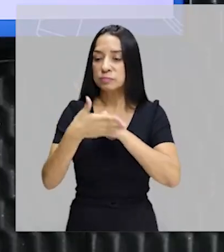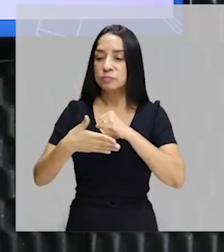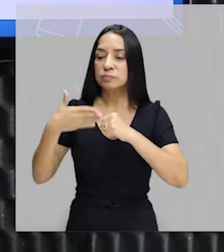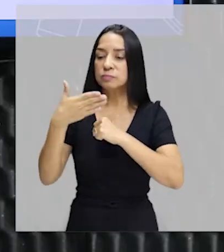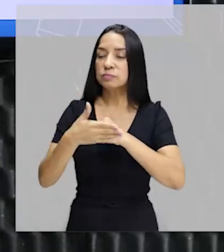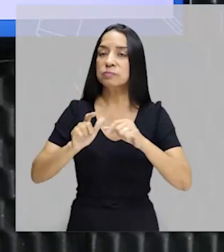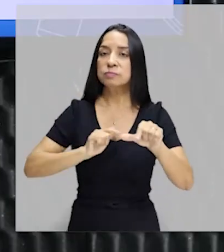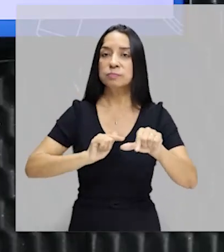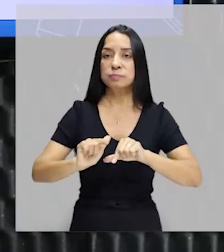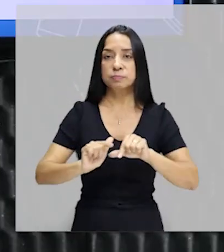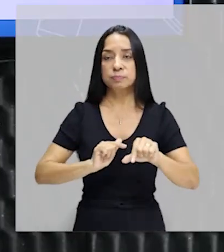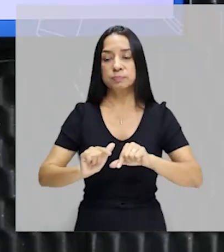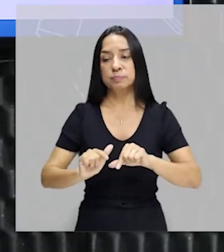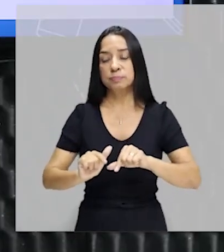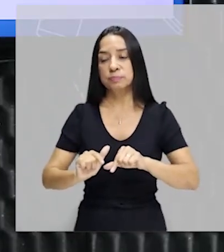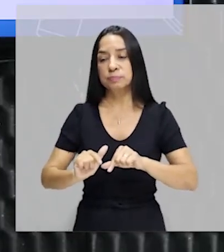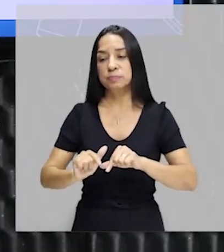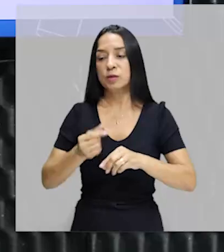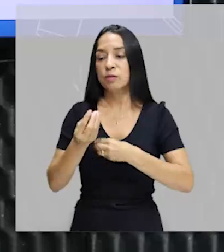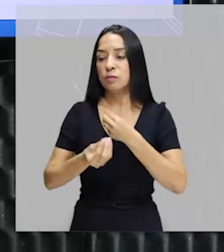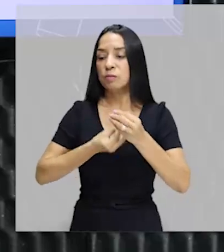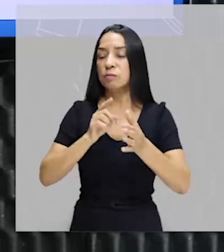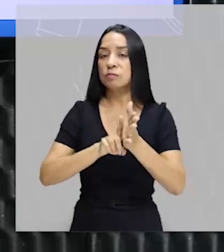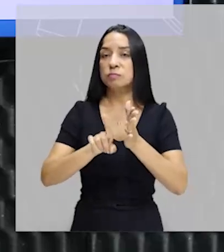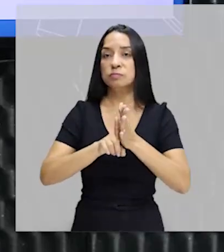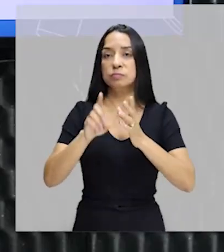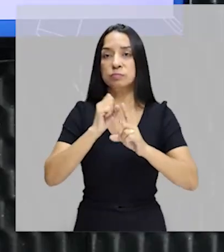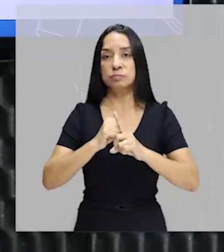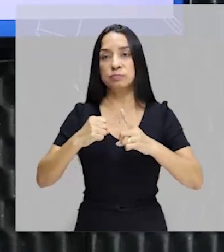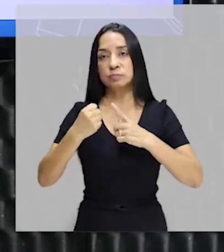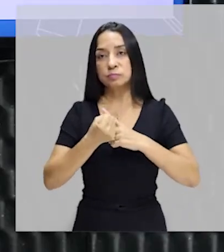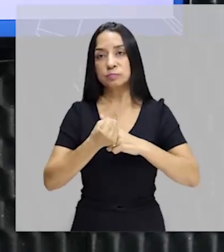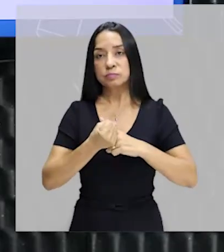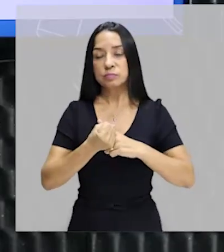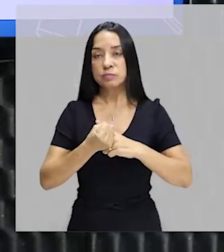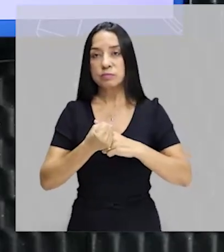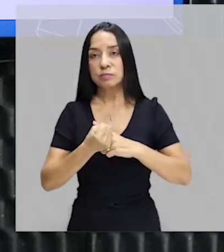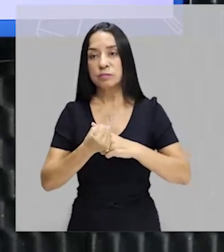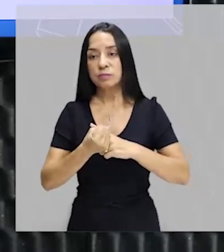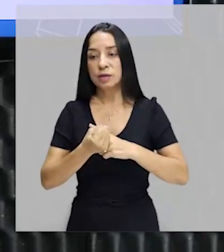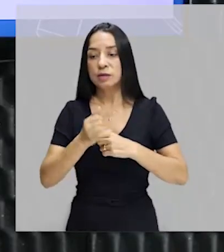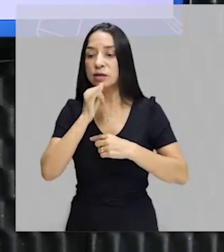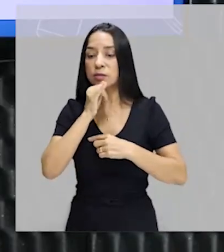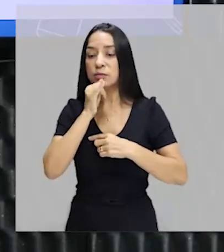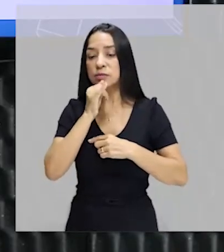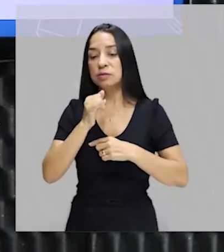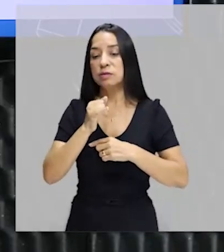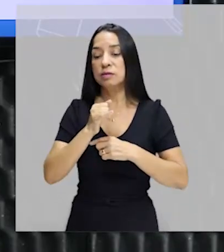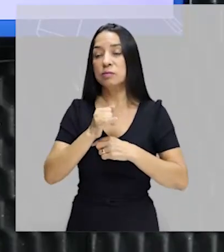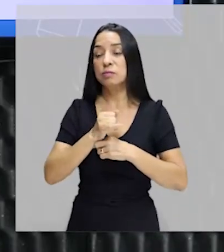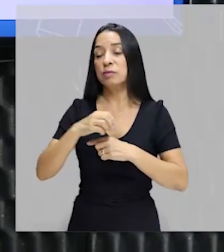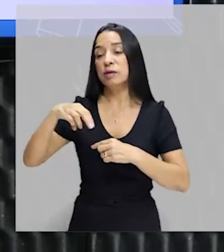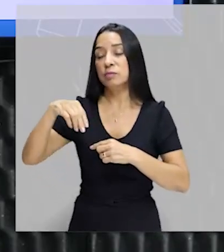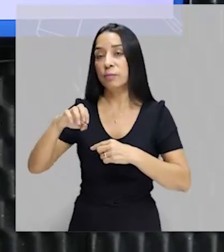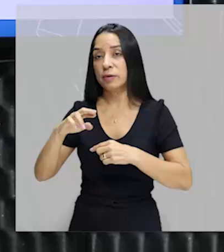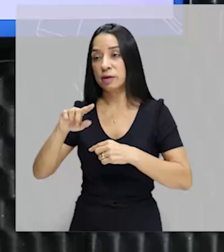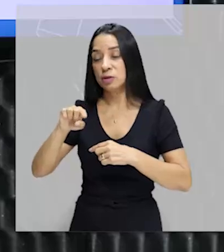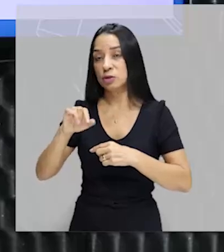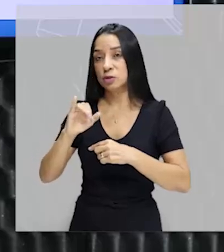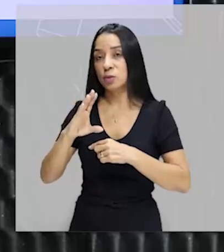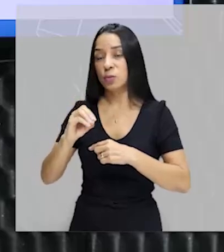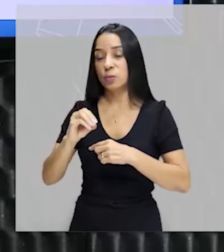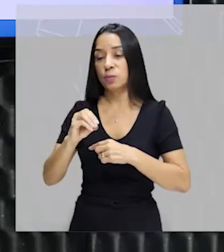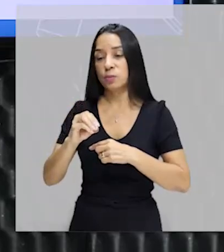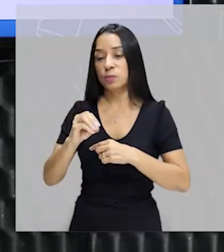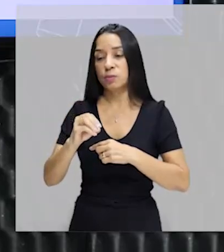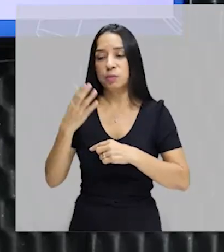basicamente do trabalho, né, como uma questão social, vai ser no México de 1917. O México da